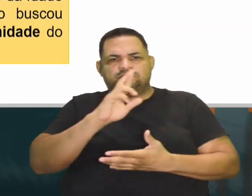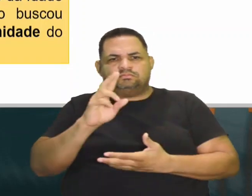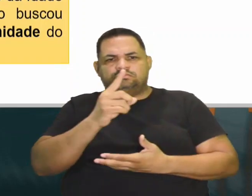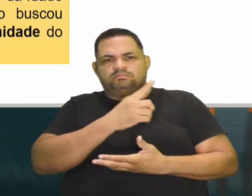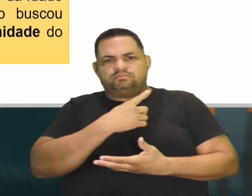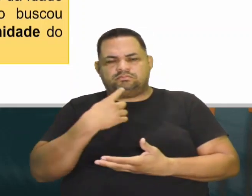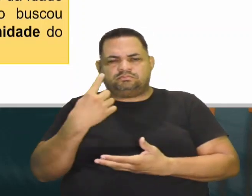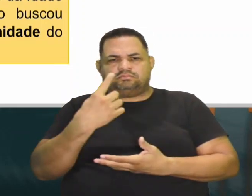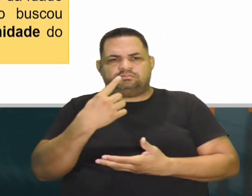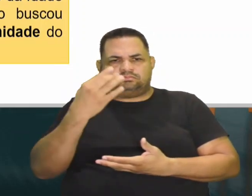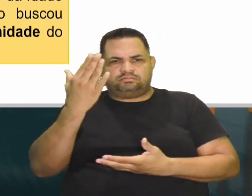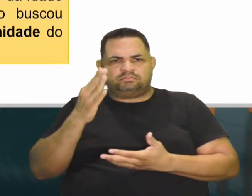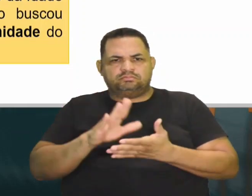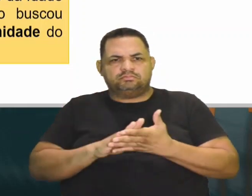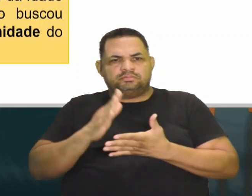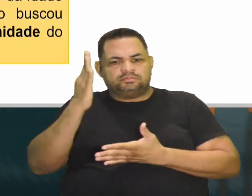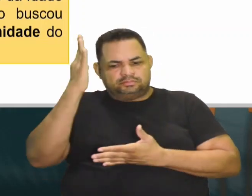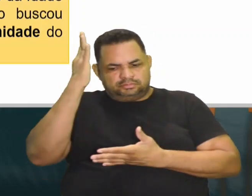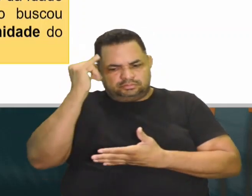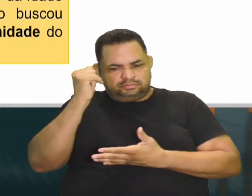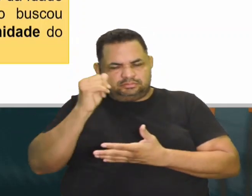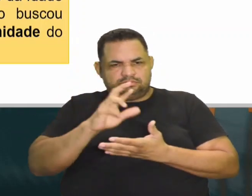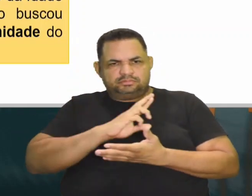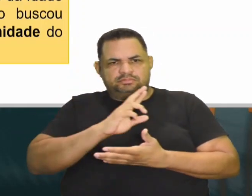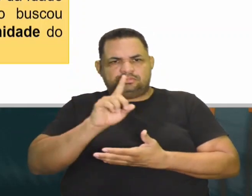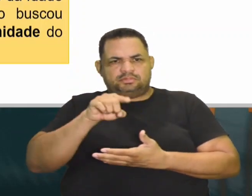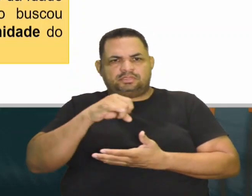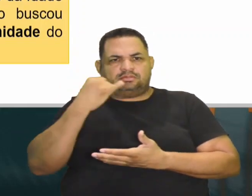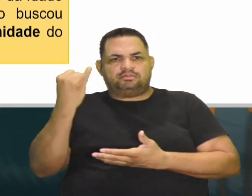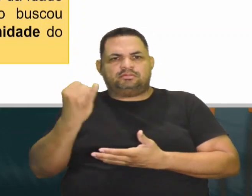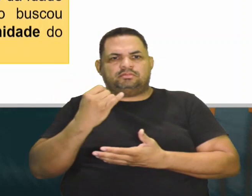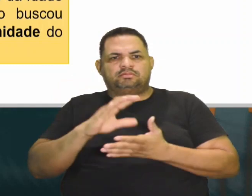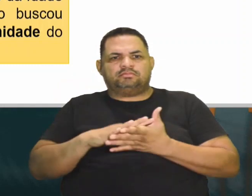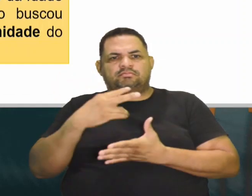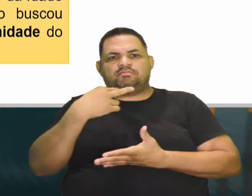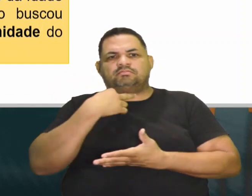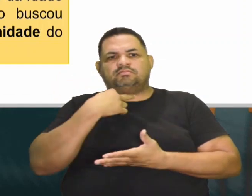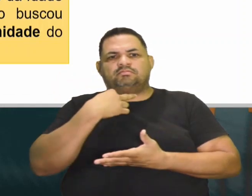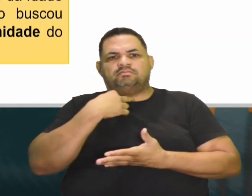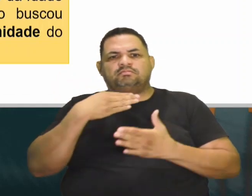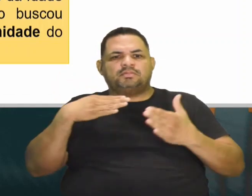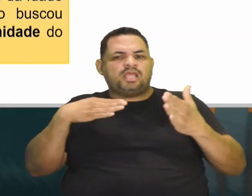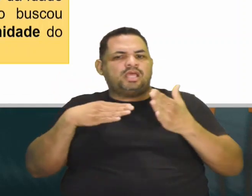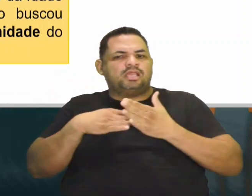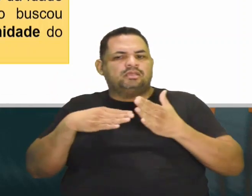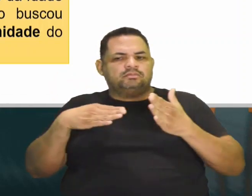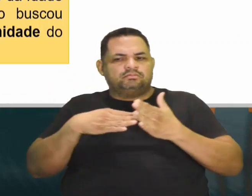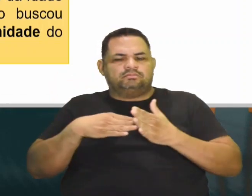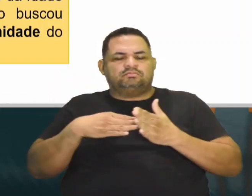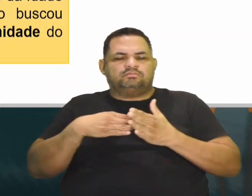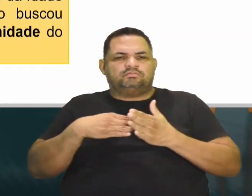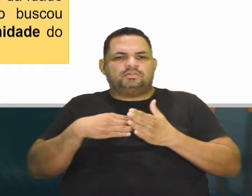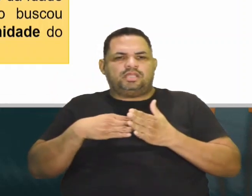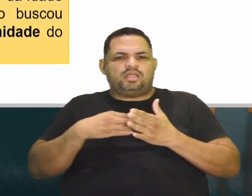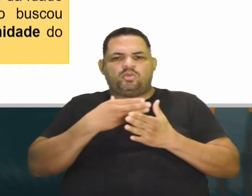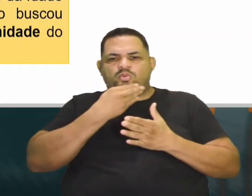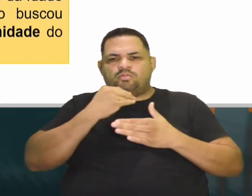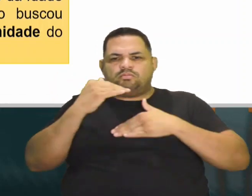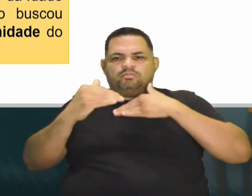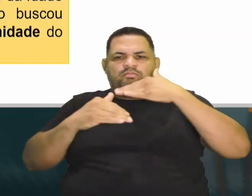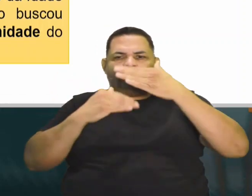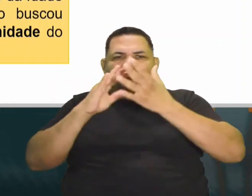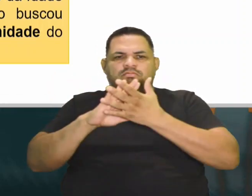que a religião é importante para a nossa vida, porém ela não pode limitar o homem de se desenvolver, né? De